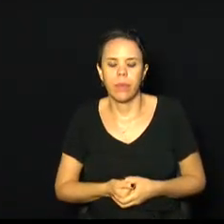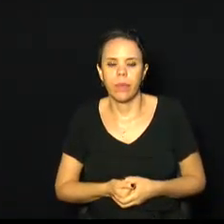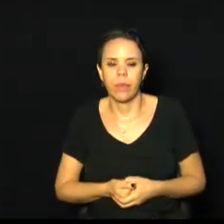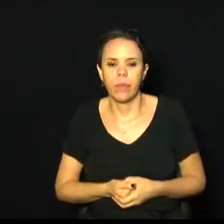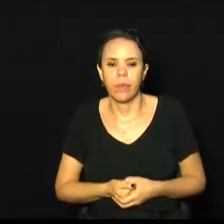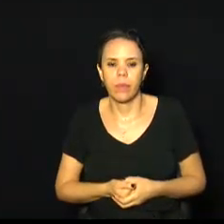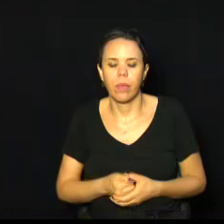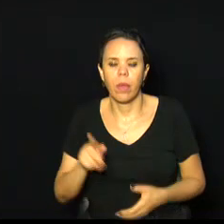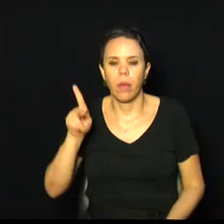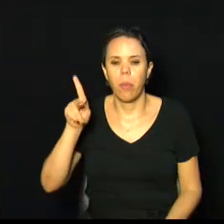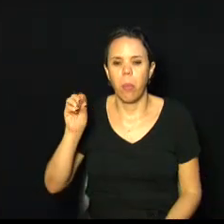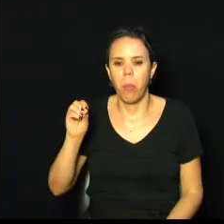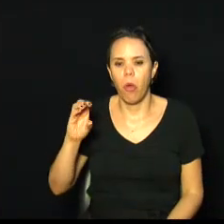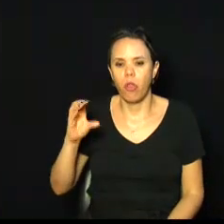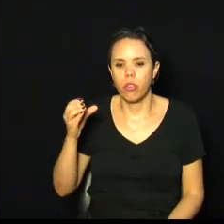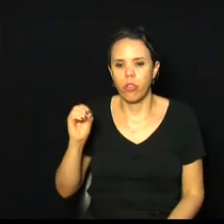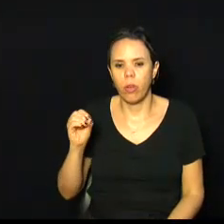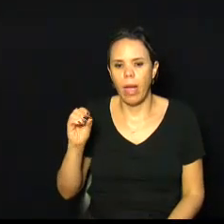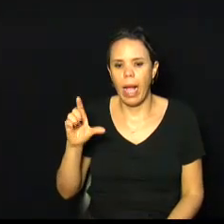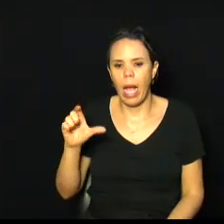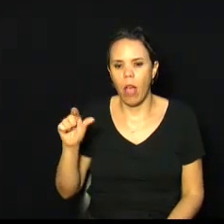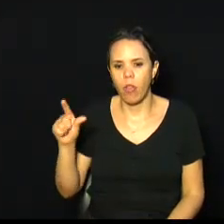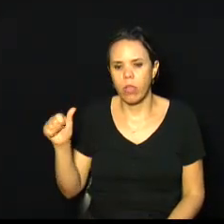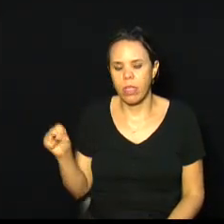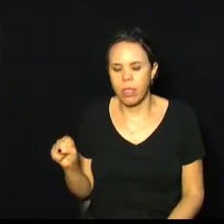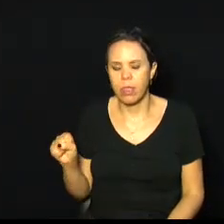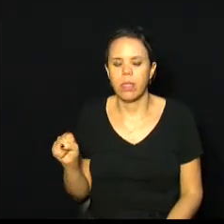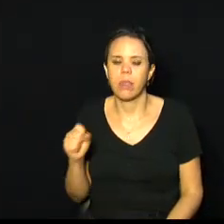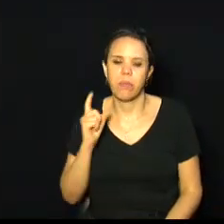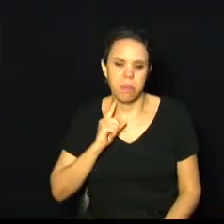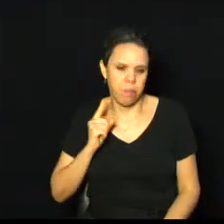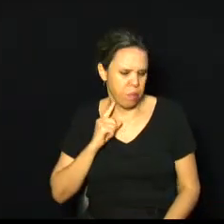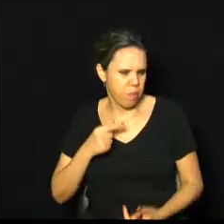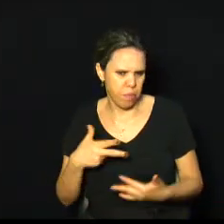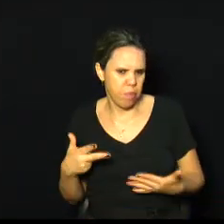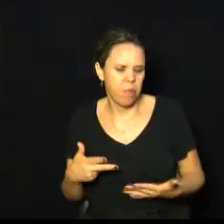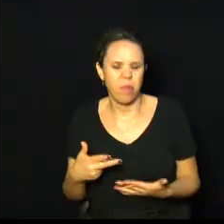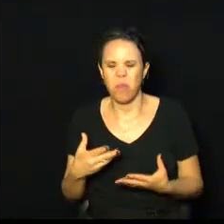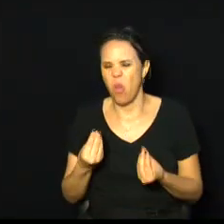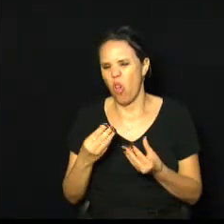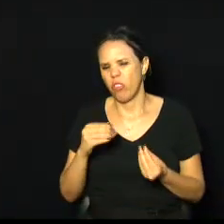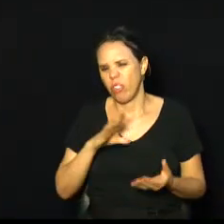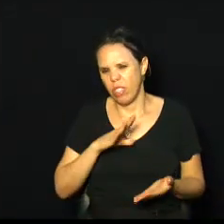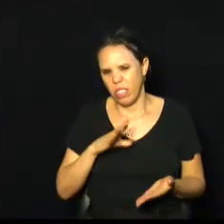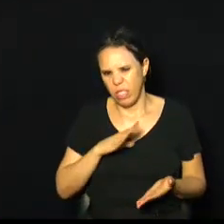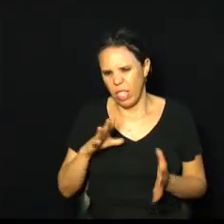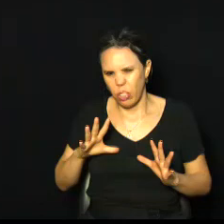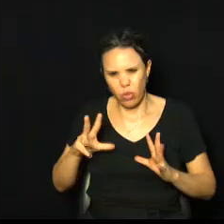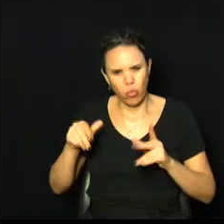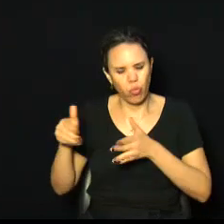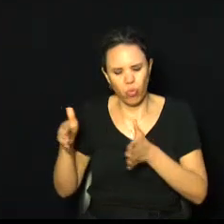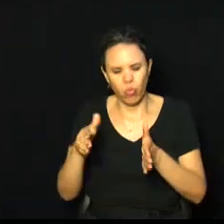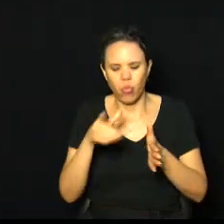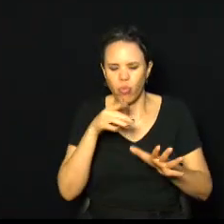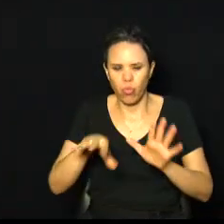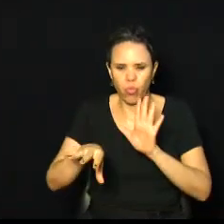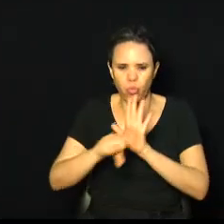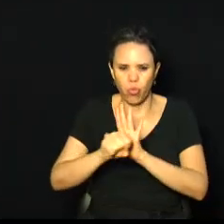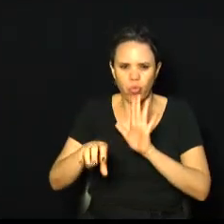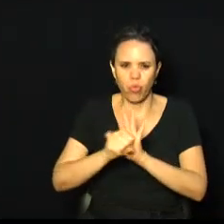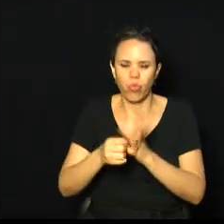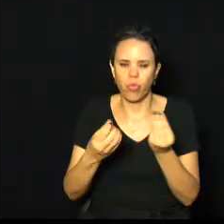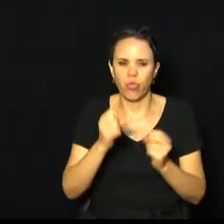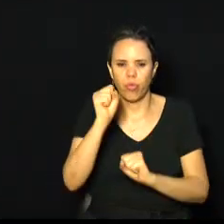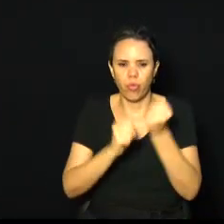Poços de Caldas, né? Aquela região ali. Extrema tem absorvido muitas empresas porque lá